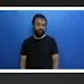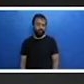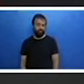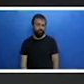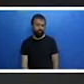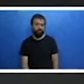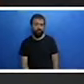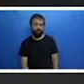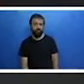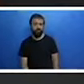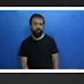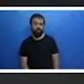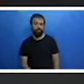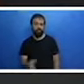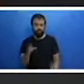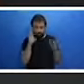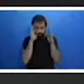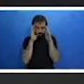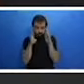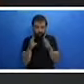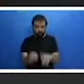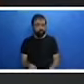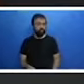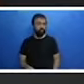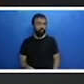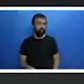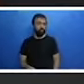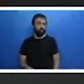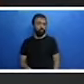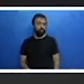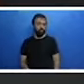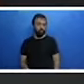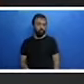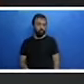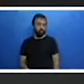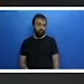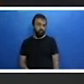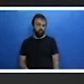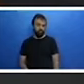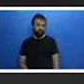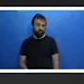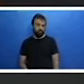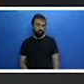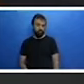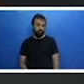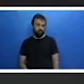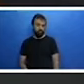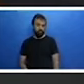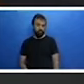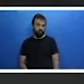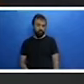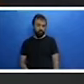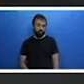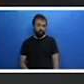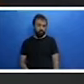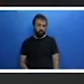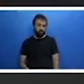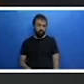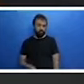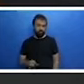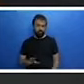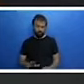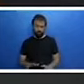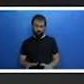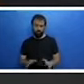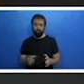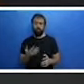vamos lá concentração sempre mantenha a concentração antes de fazer um desafio não chega e faz porque quando